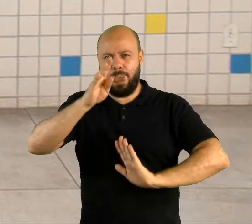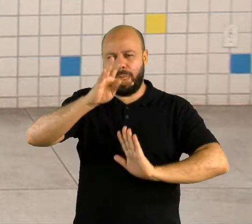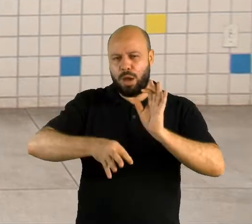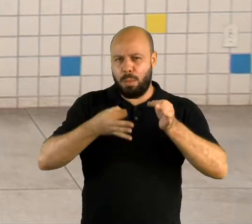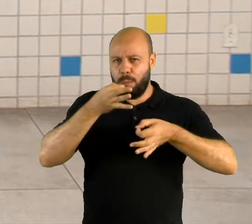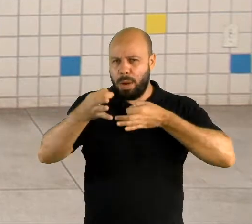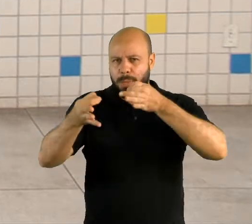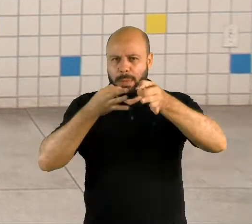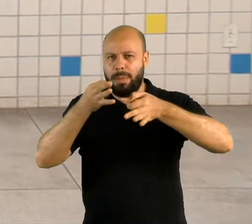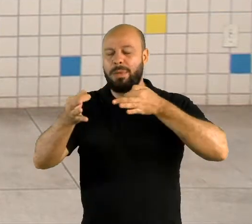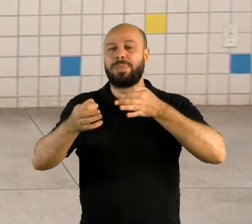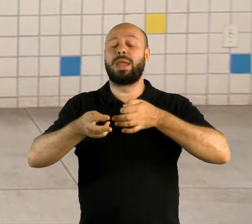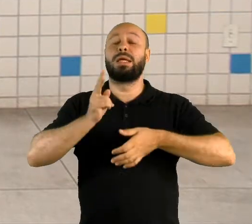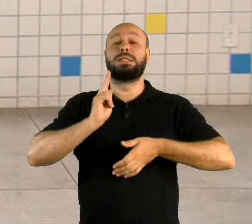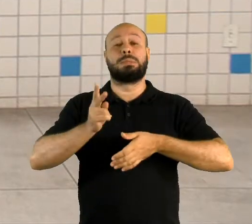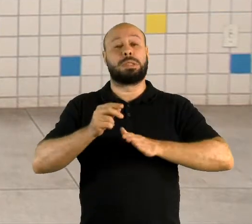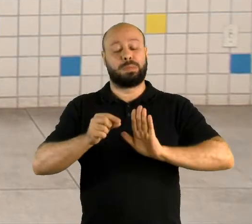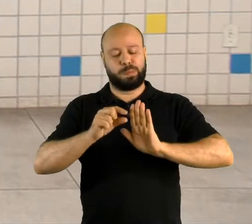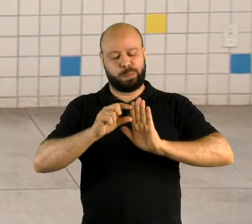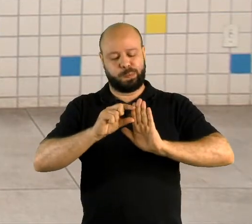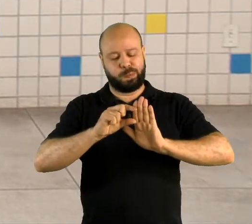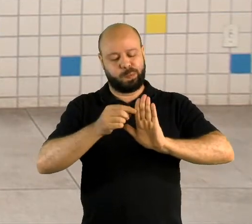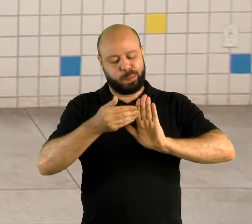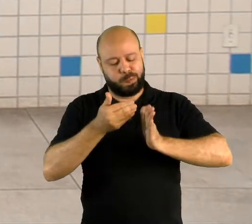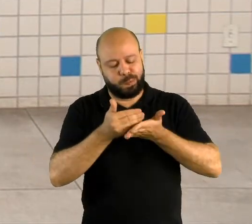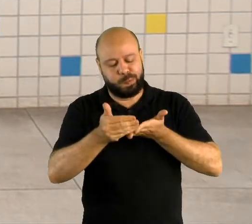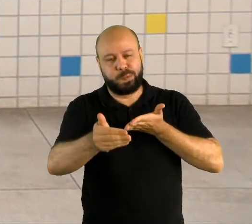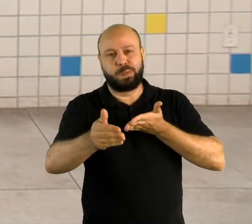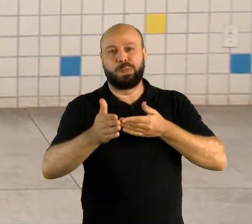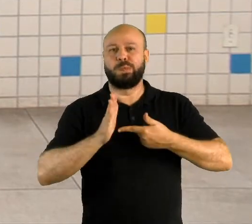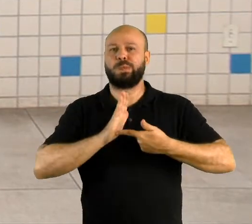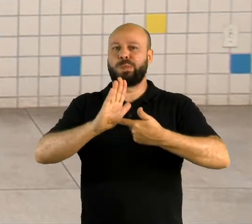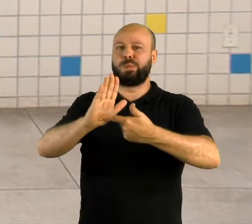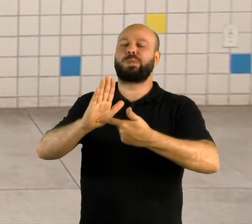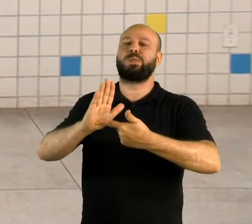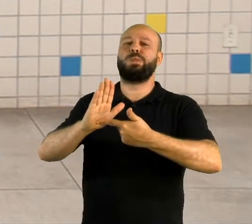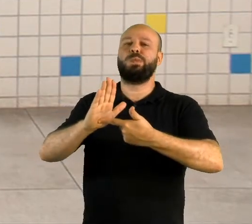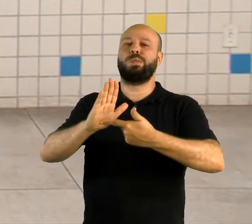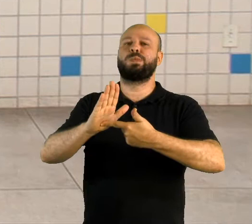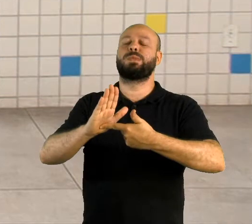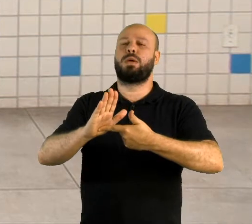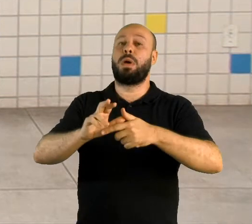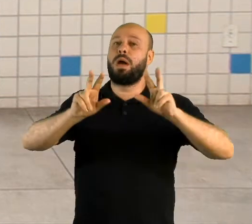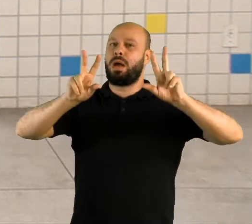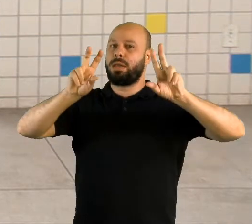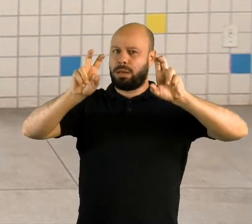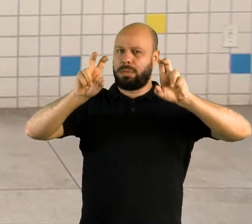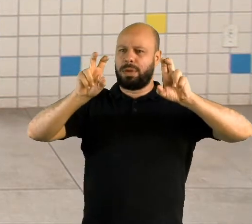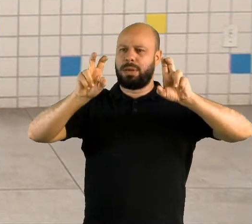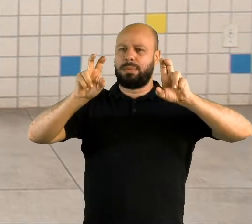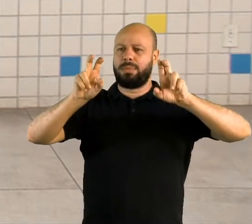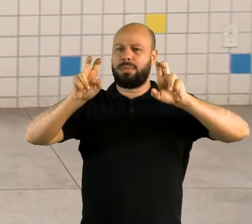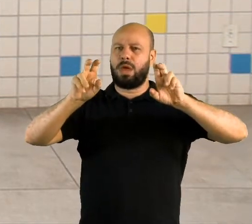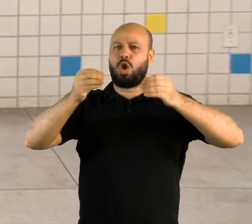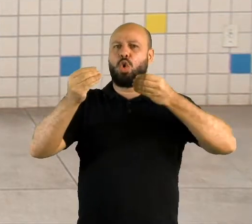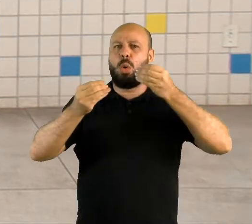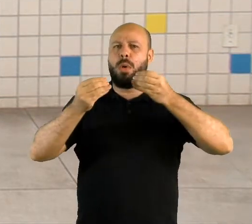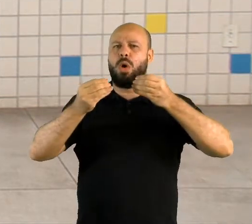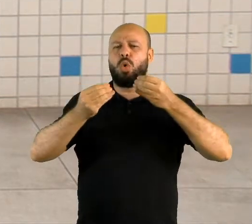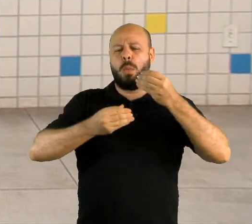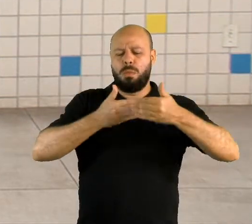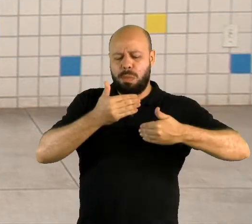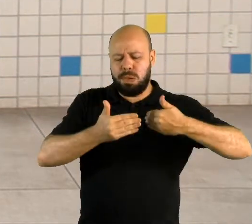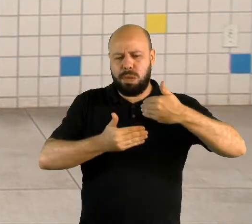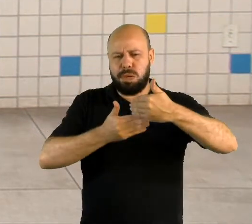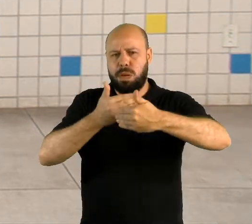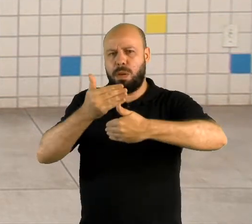argumentativo, sempre na introdução vai apresentar o tema, como que esse tema vai ser desenvolvido